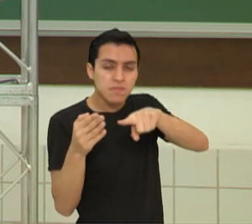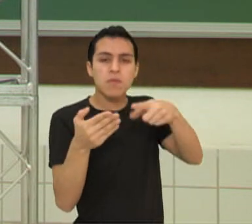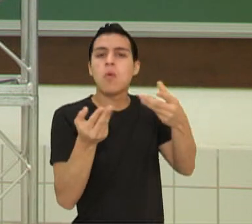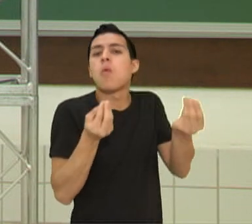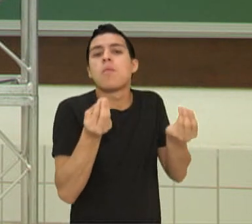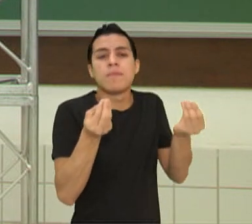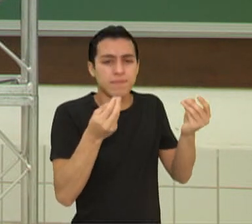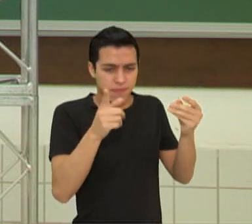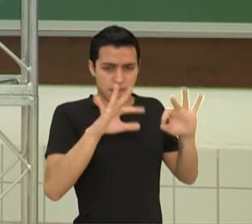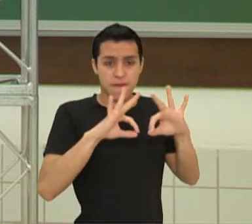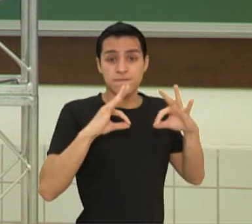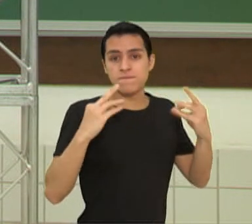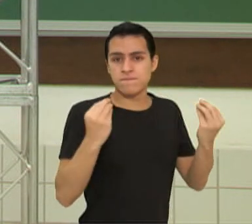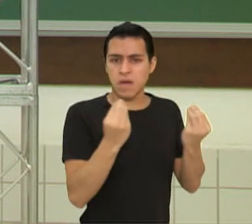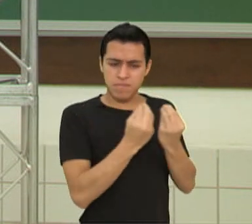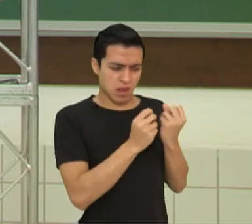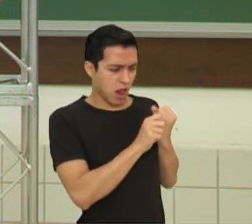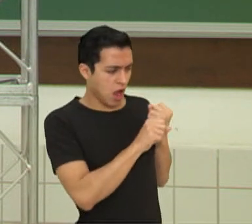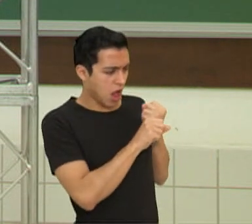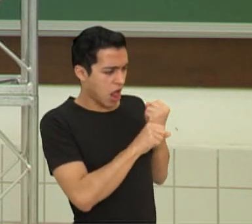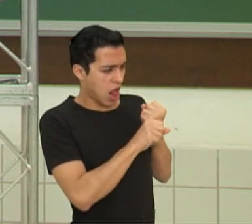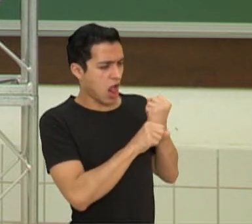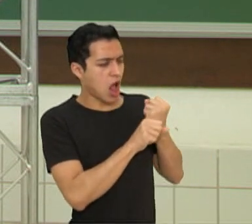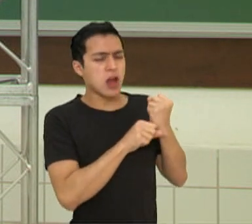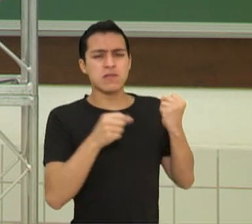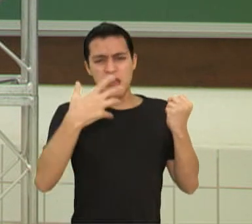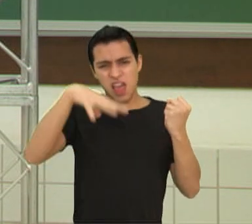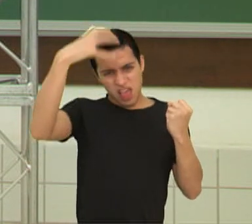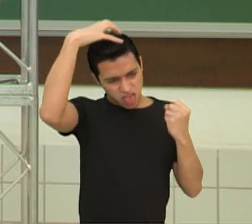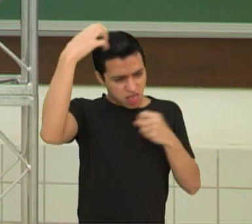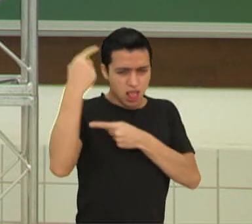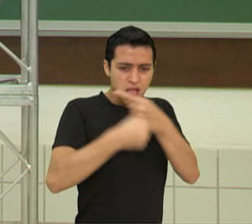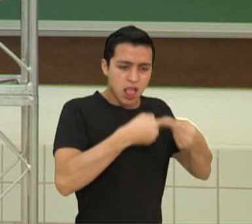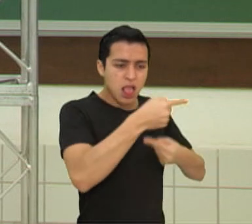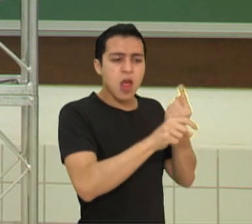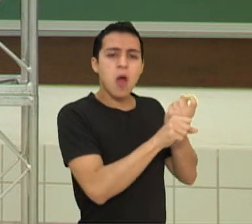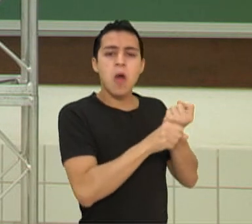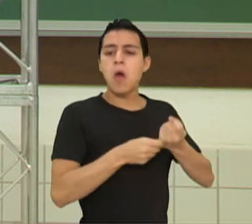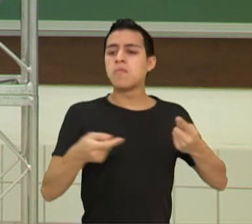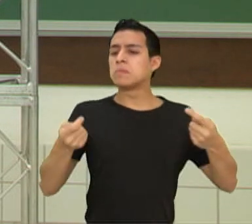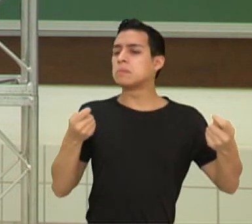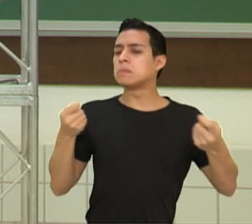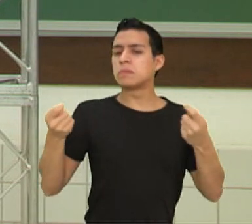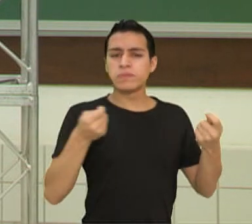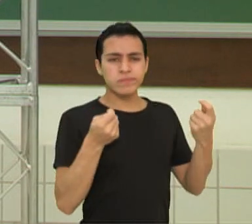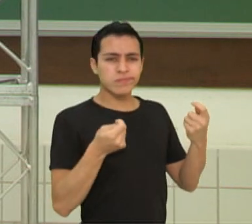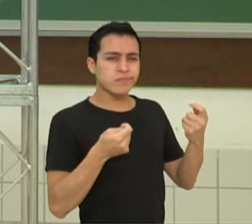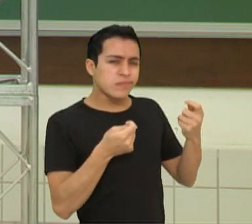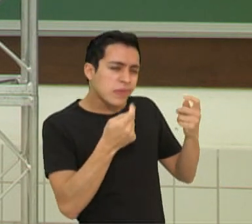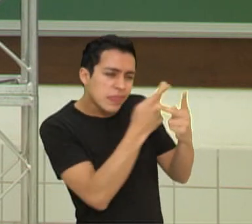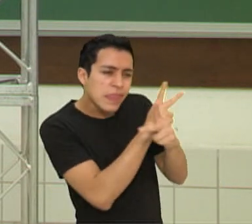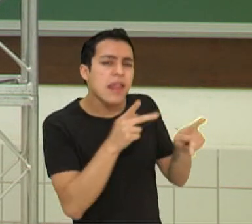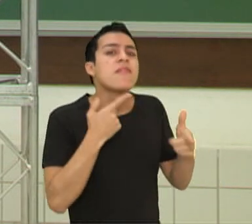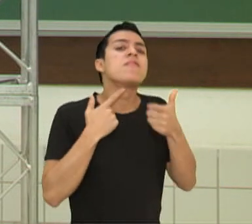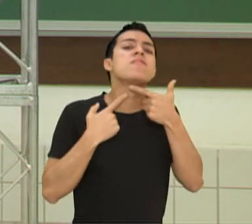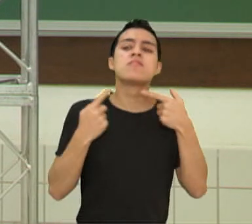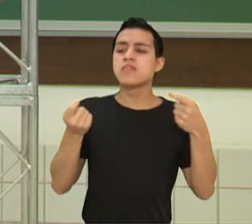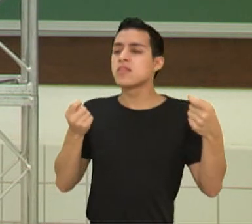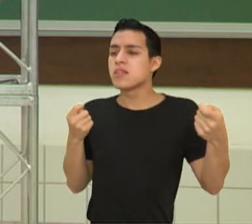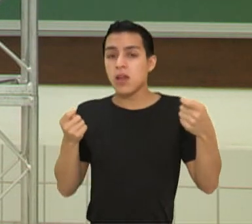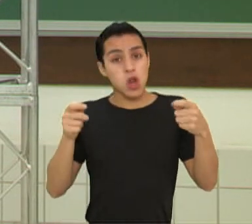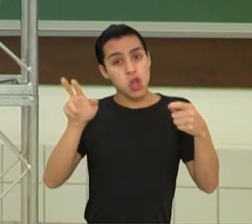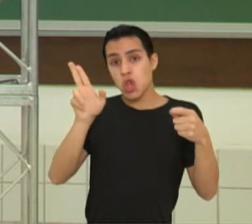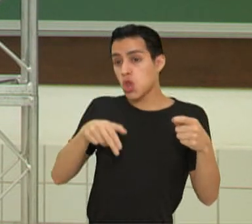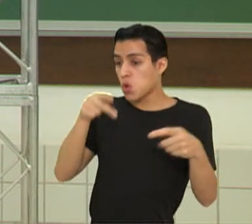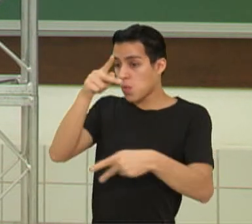famílias oligárquicas que por gerações e gerações continuam no poder e agindo de acordo com seus próprios interesses. Nunca os